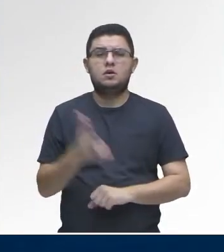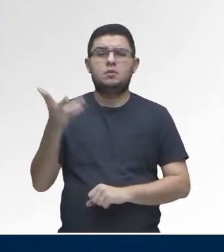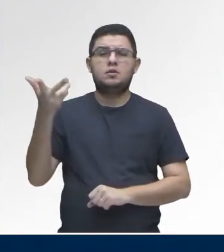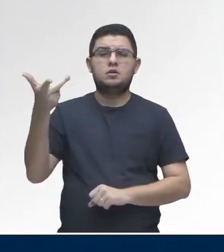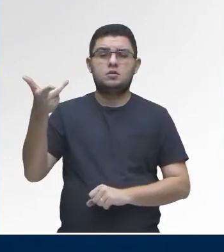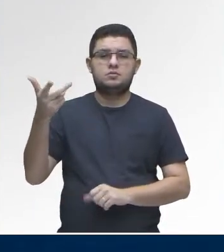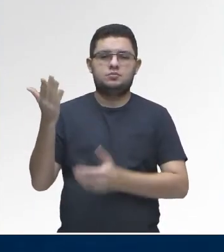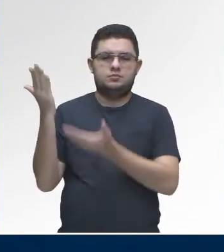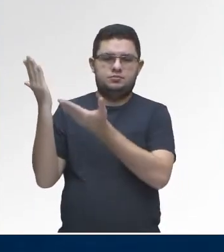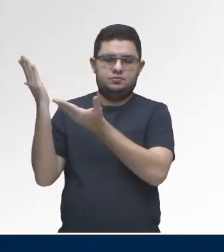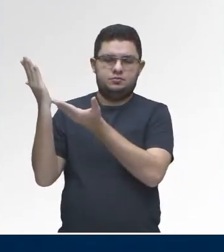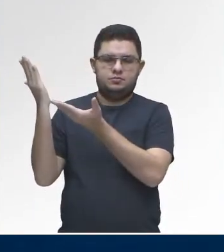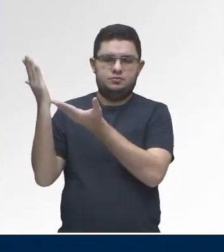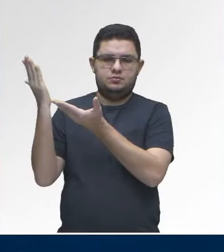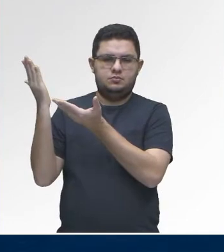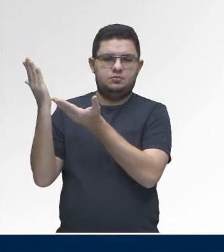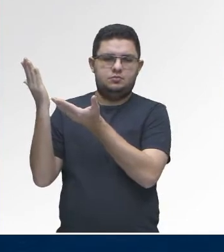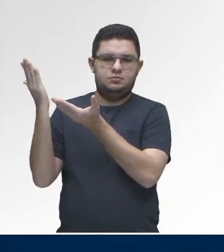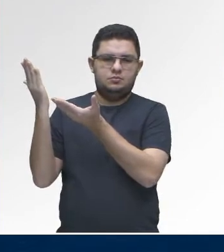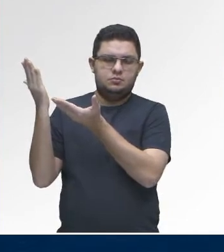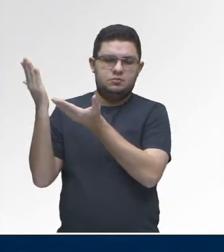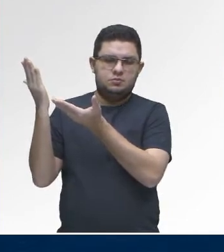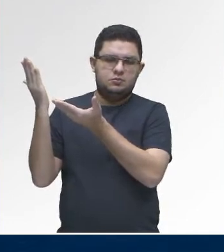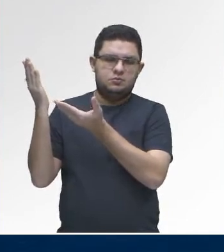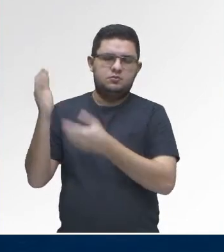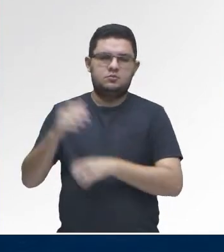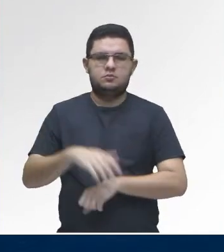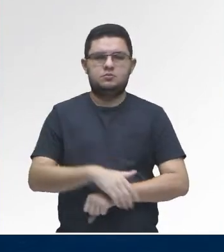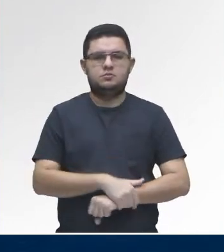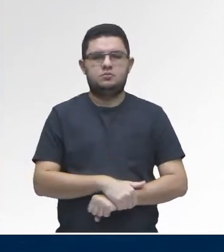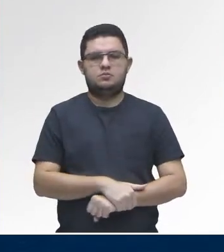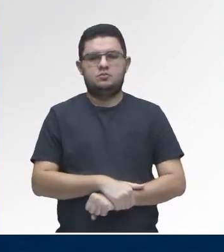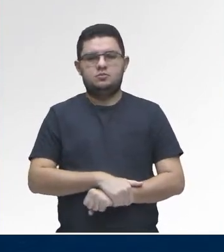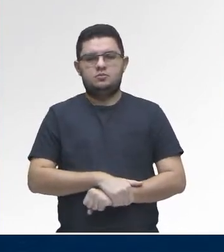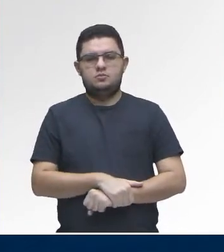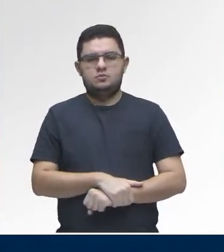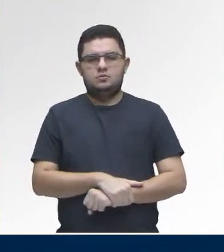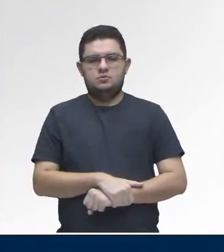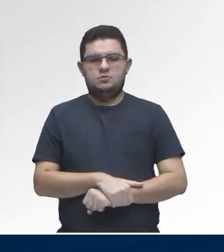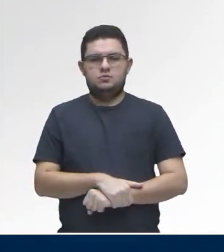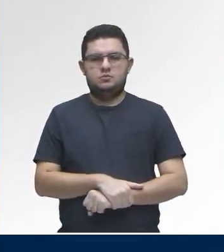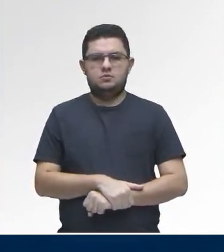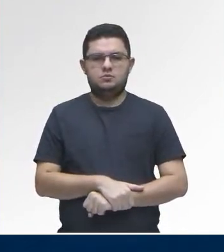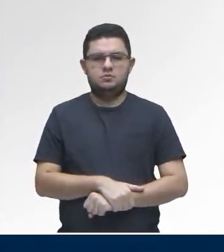Habilidade. Identificar e resolver equações do primeiro grau.